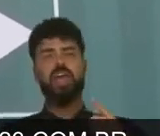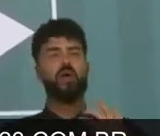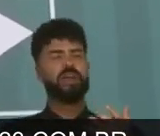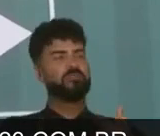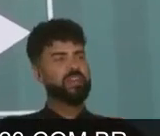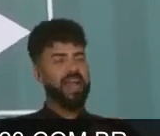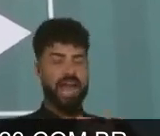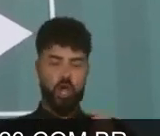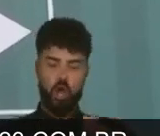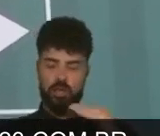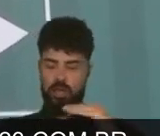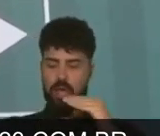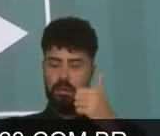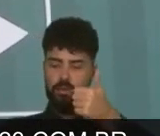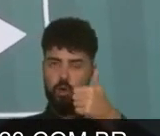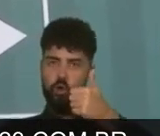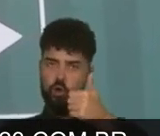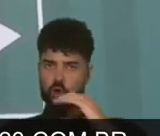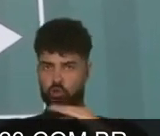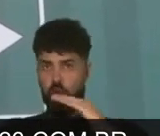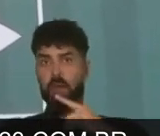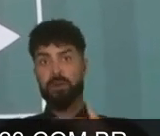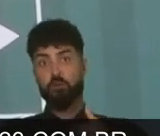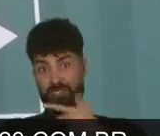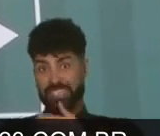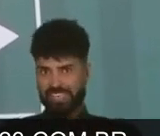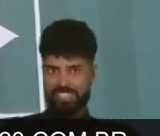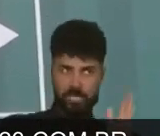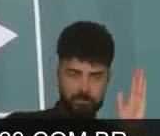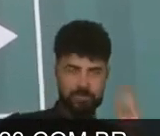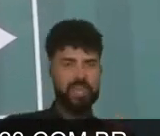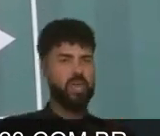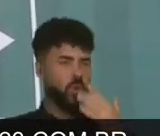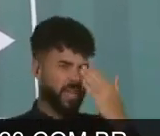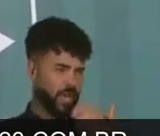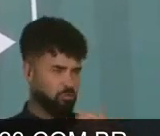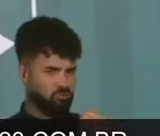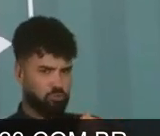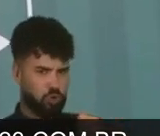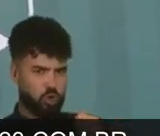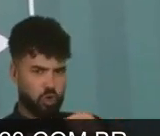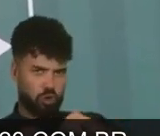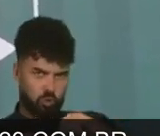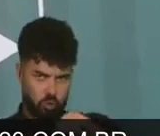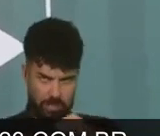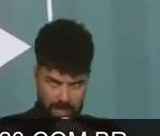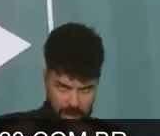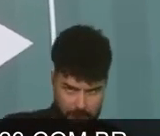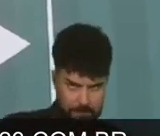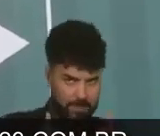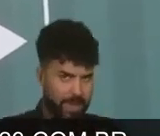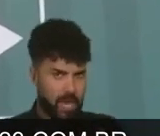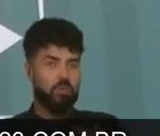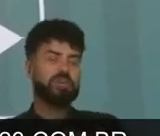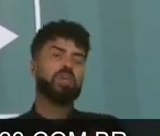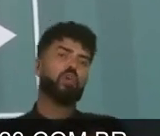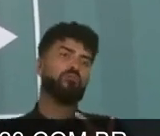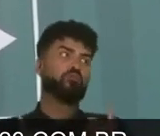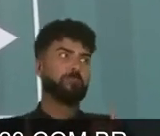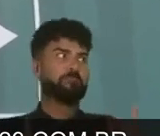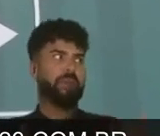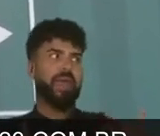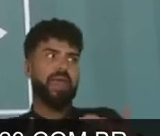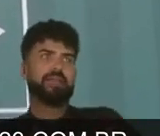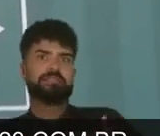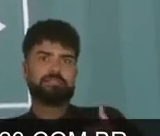posicionamento melhor e a perspectiva assim é de lutar bem fui bem esse ano então eu sei que eu tenho